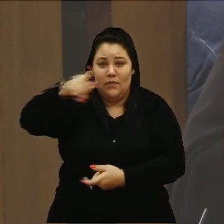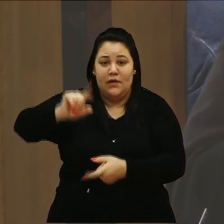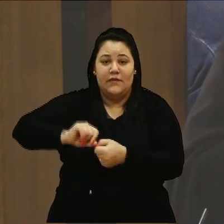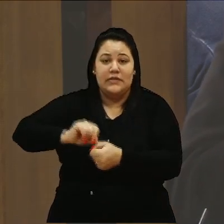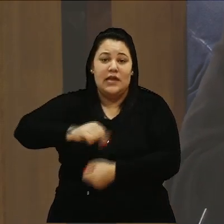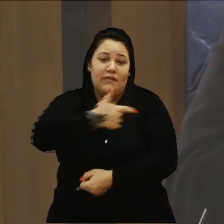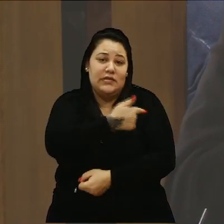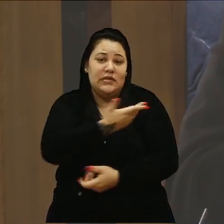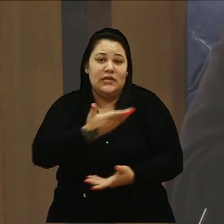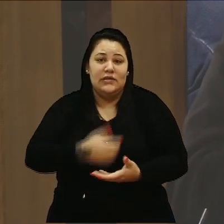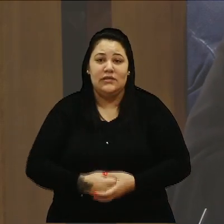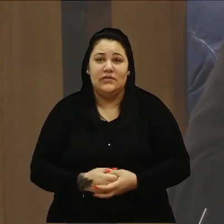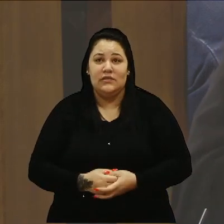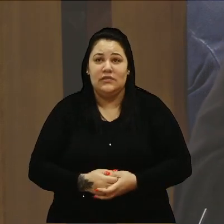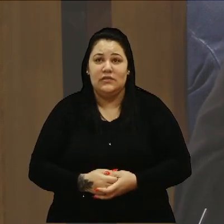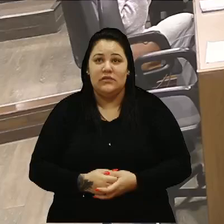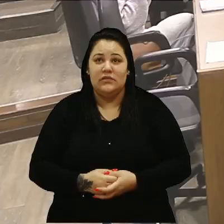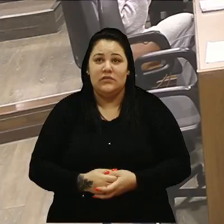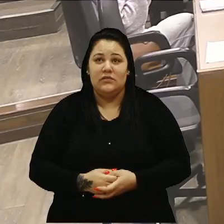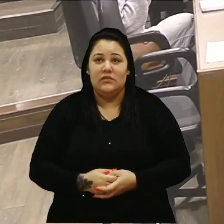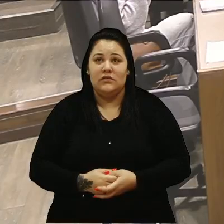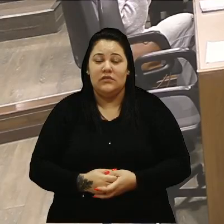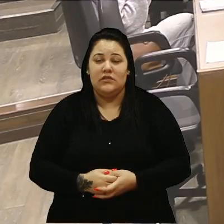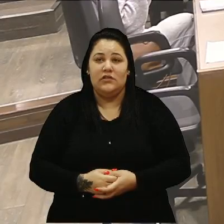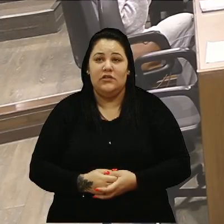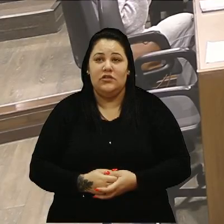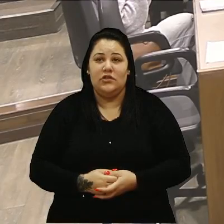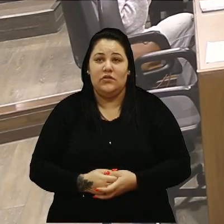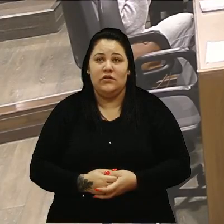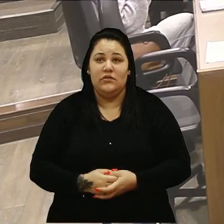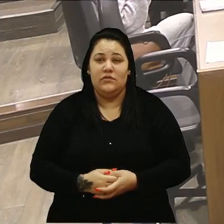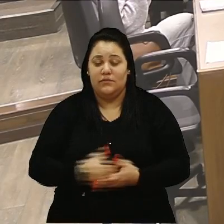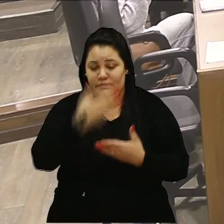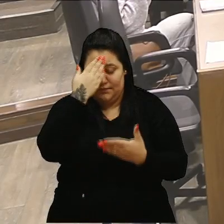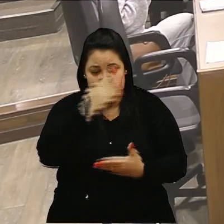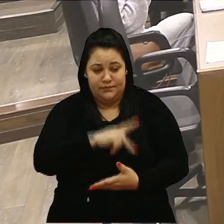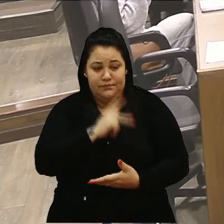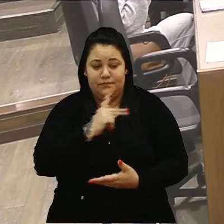vacinado. Obrigado, vereador. Obrigado, vereador. Obrigado. E vamos lá, pessoal, menos